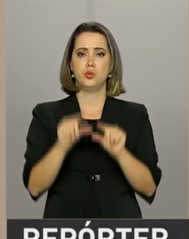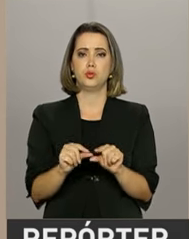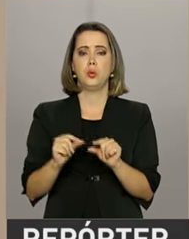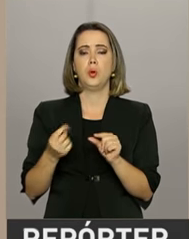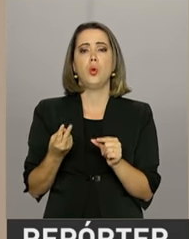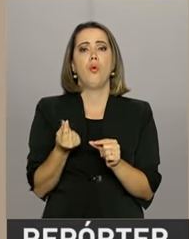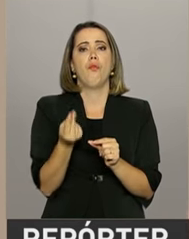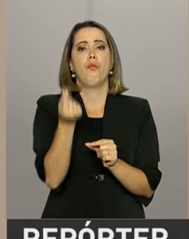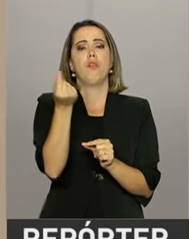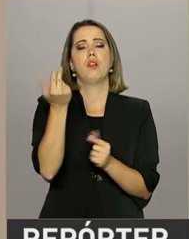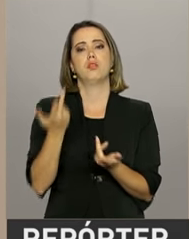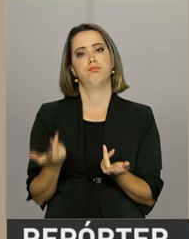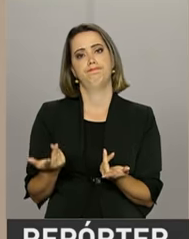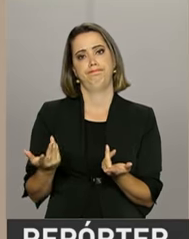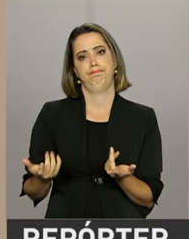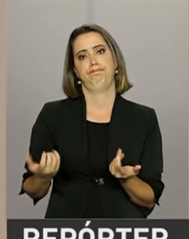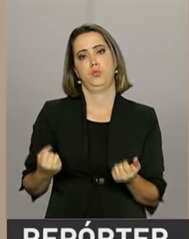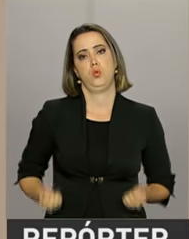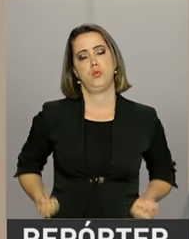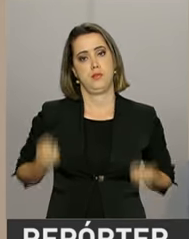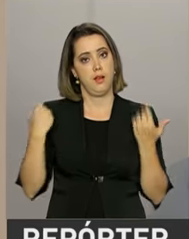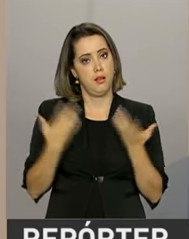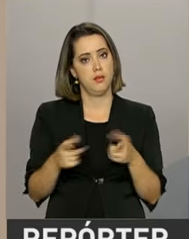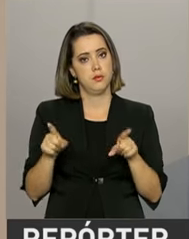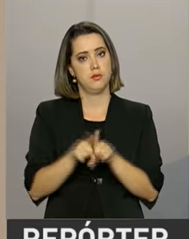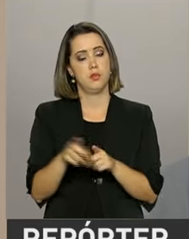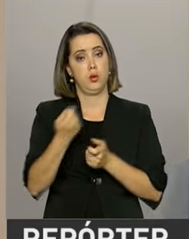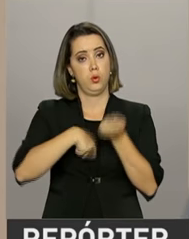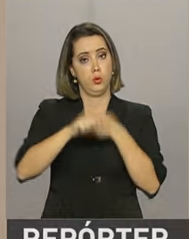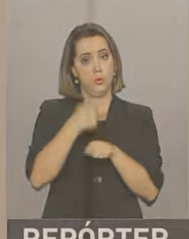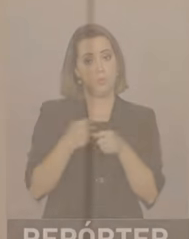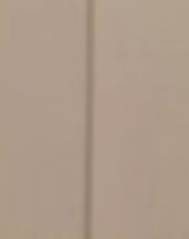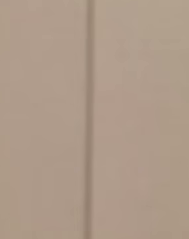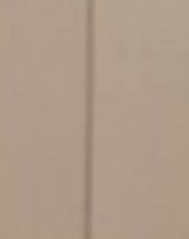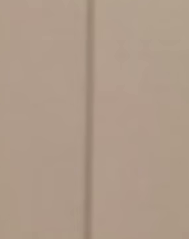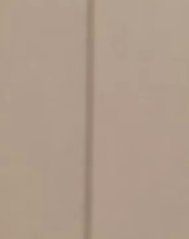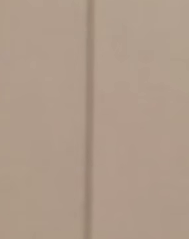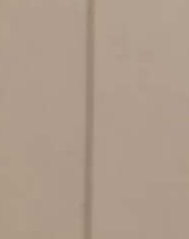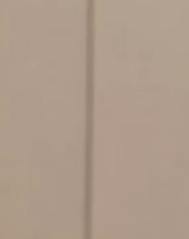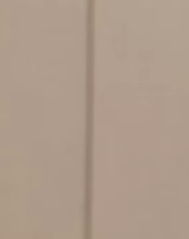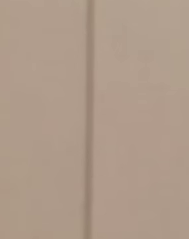financeiros de que a economia brasileira volte a crescer rapidamente